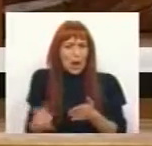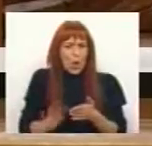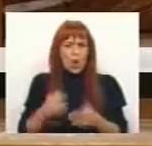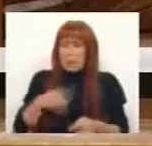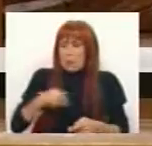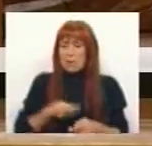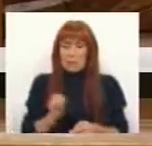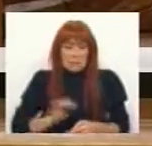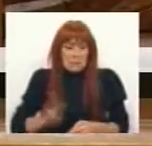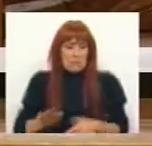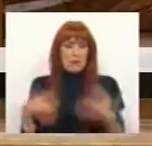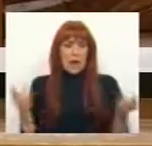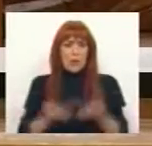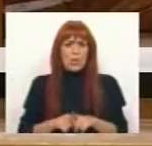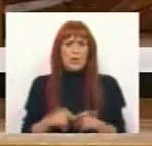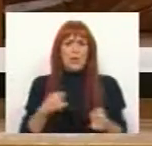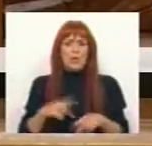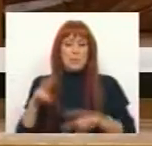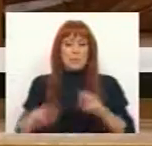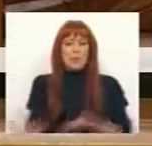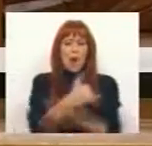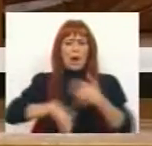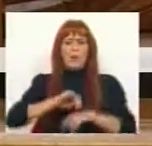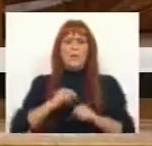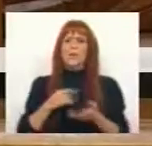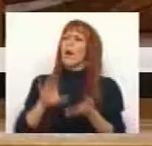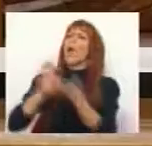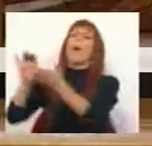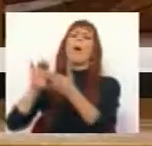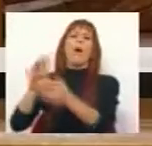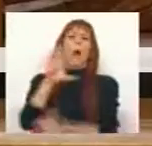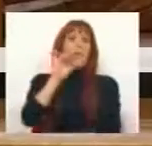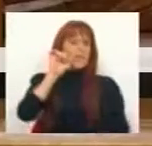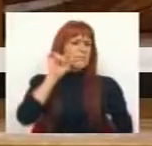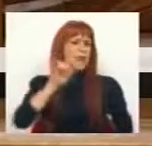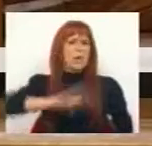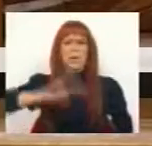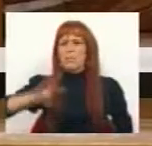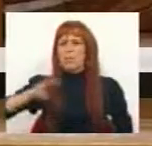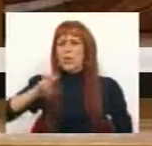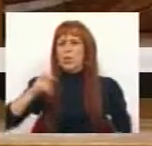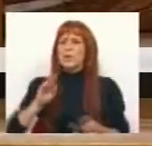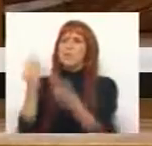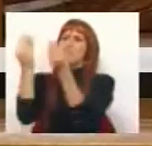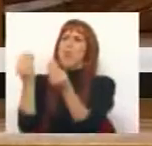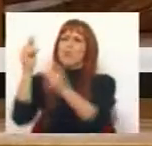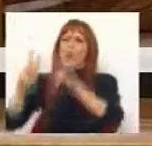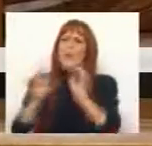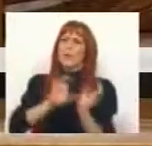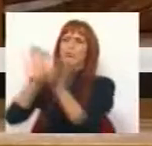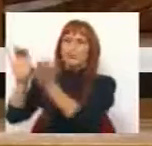estivesse preocupado com o montante de receitas fiscais que a transferência de 10 mil milhões de euros para paraísos